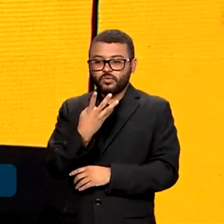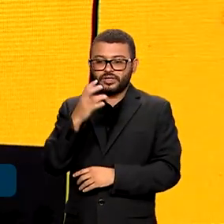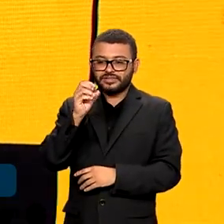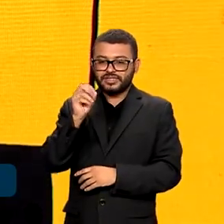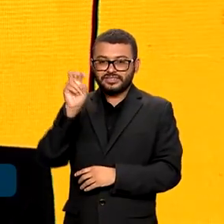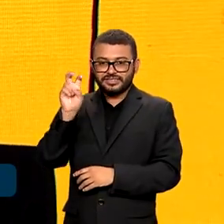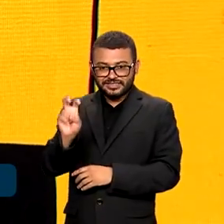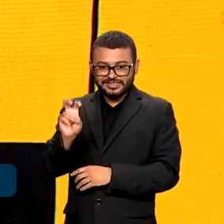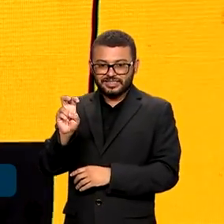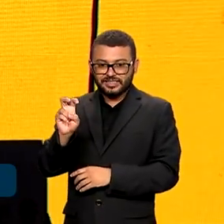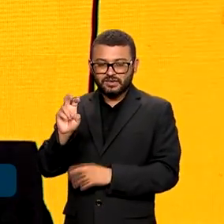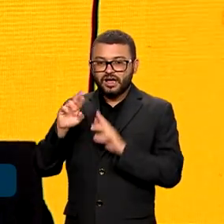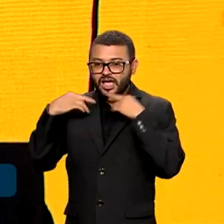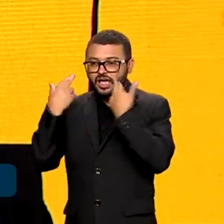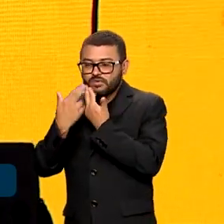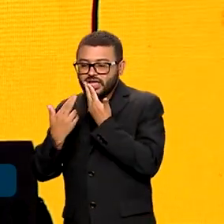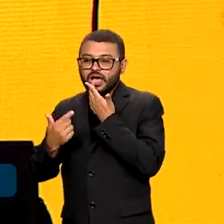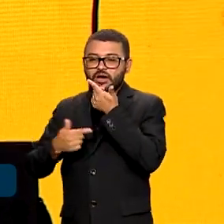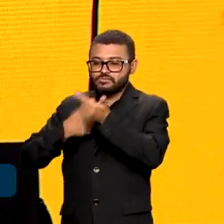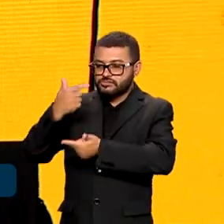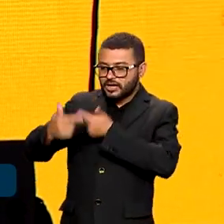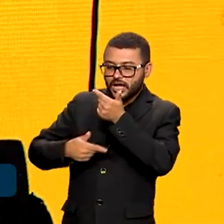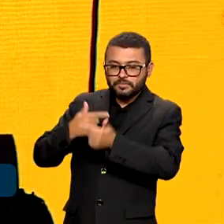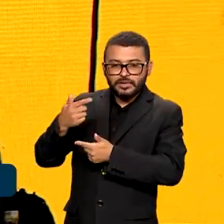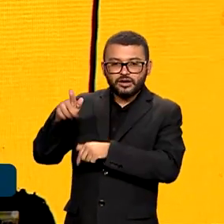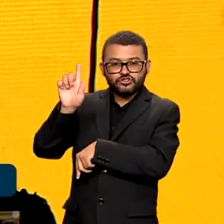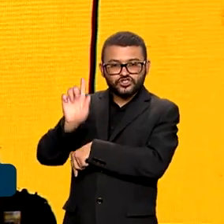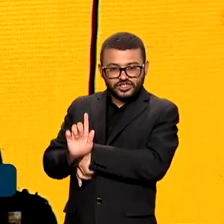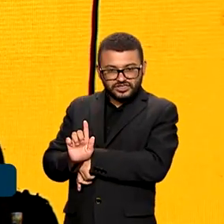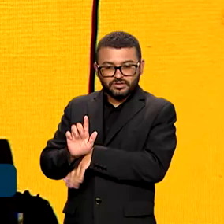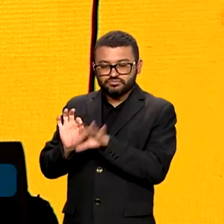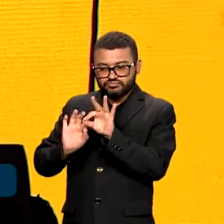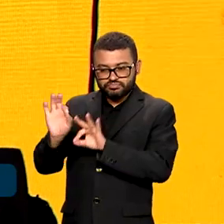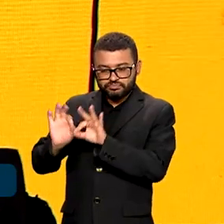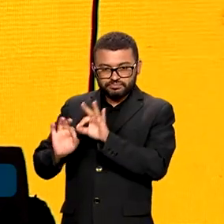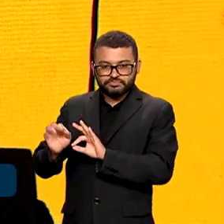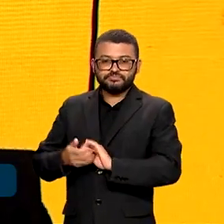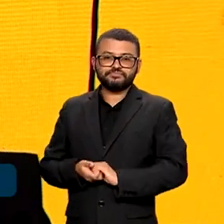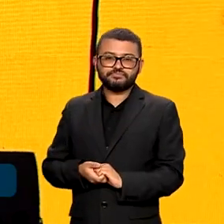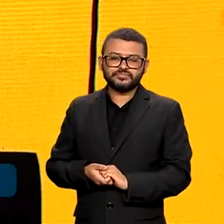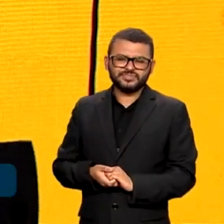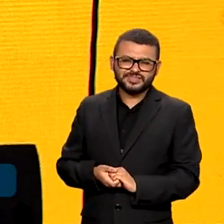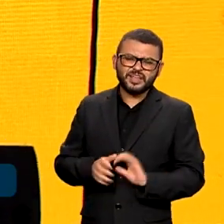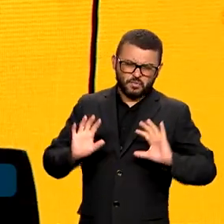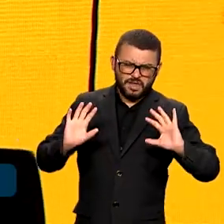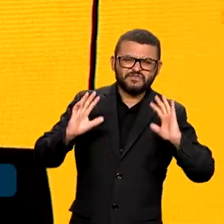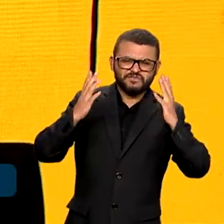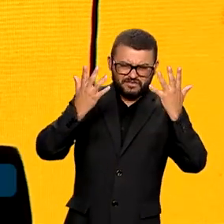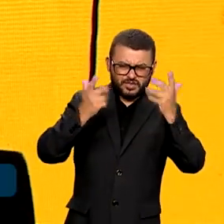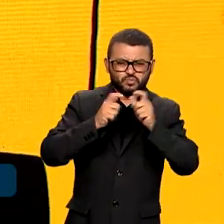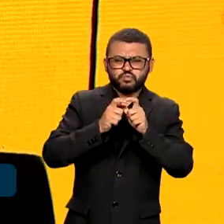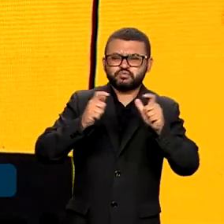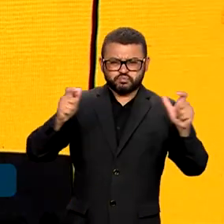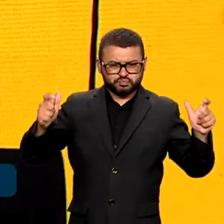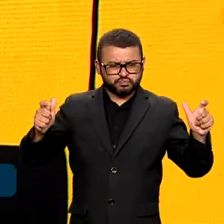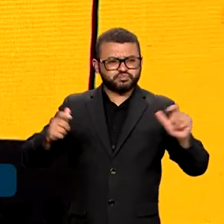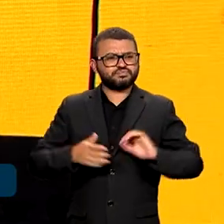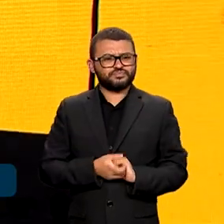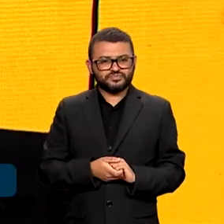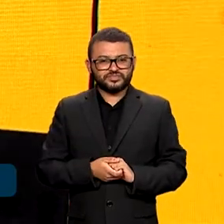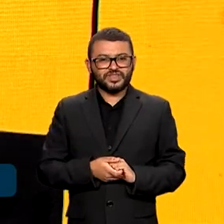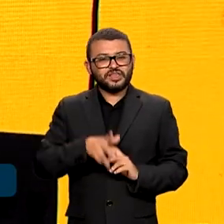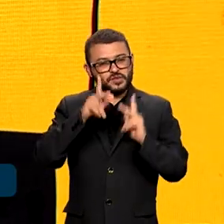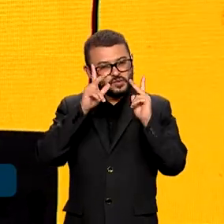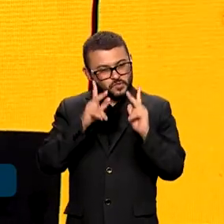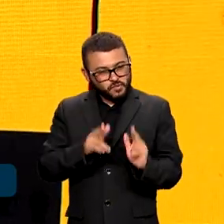405 plenárias e atividades autogestionadas. É um evento gigante mesmo, do tamanho